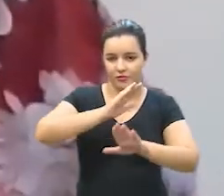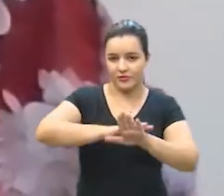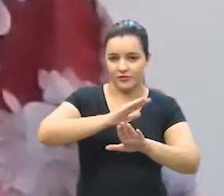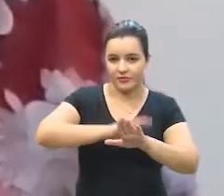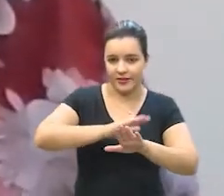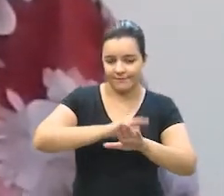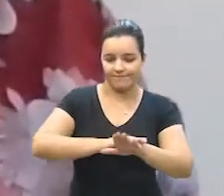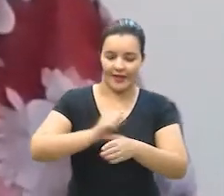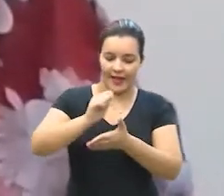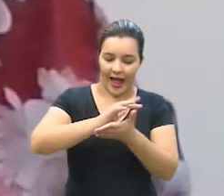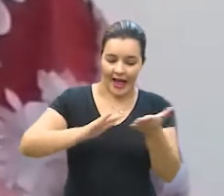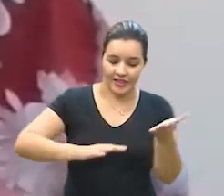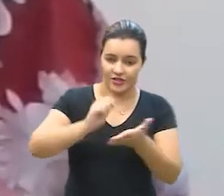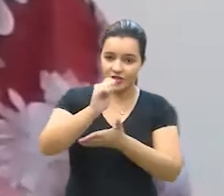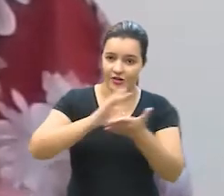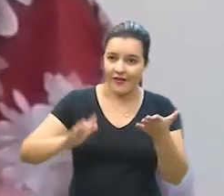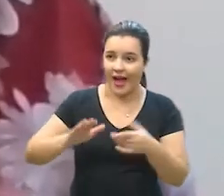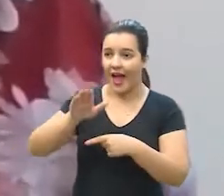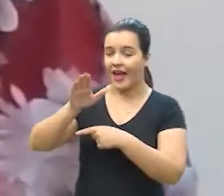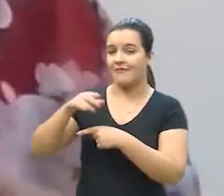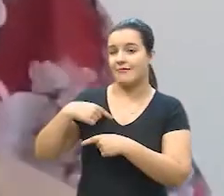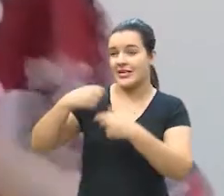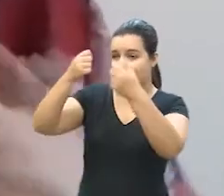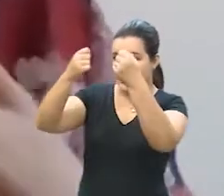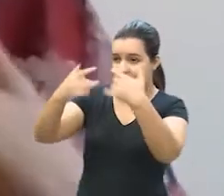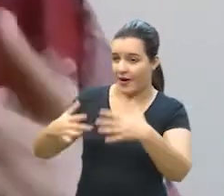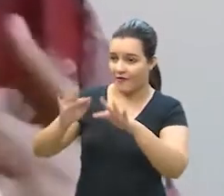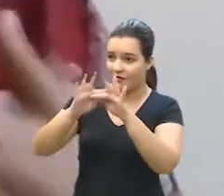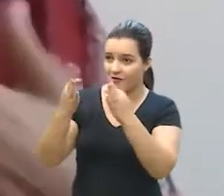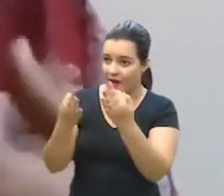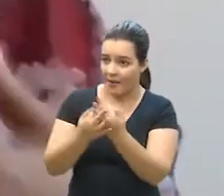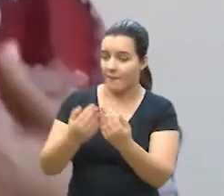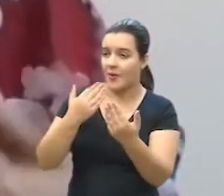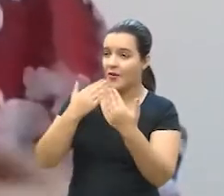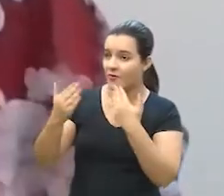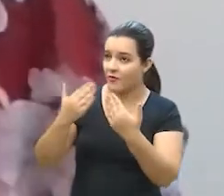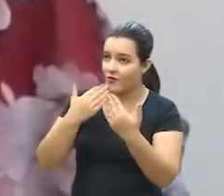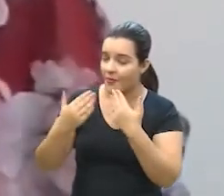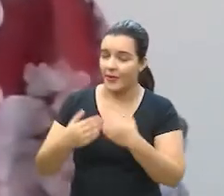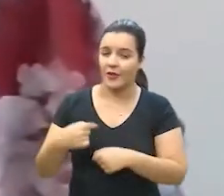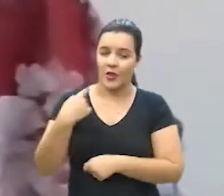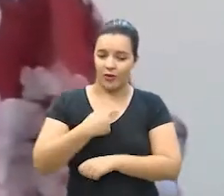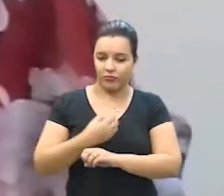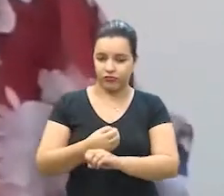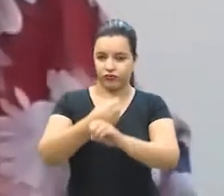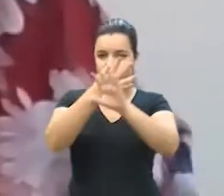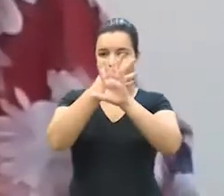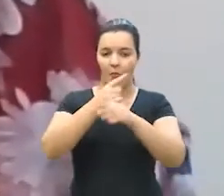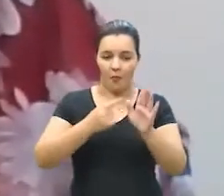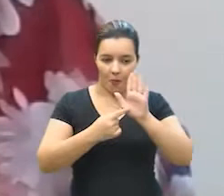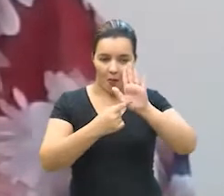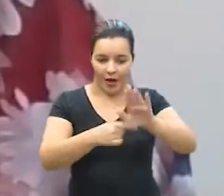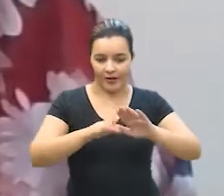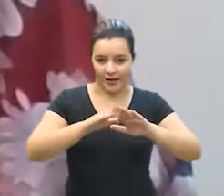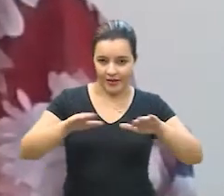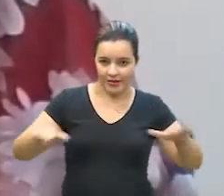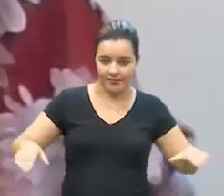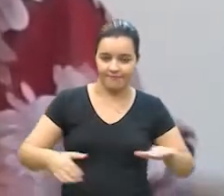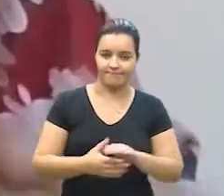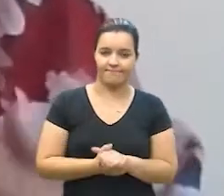uma fase de atividades online, né, conversando com as crianças e enviando